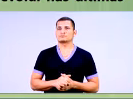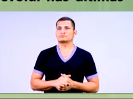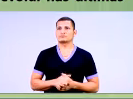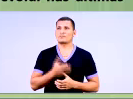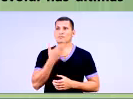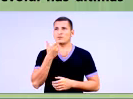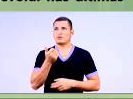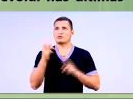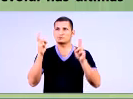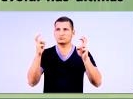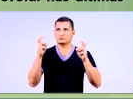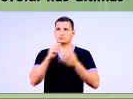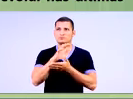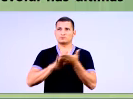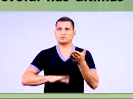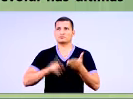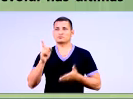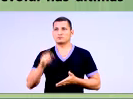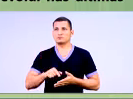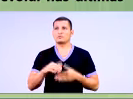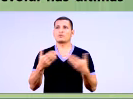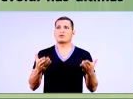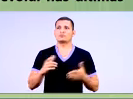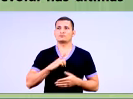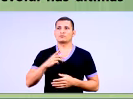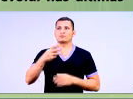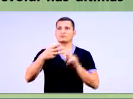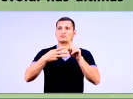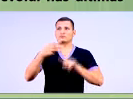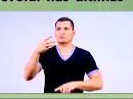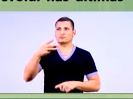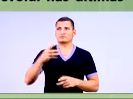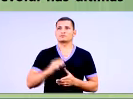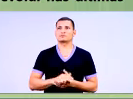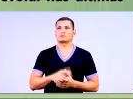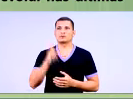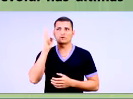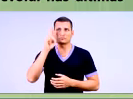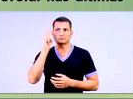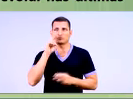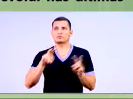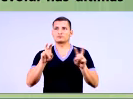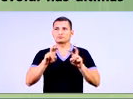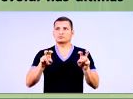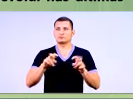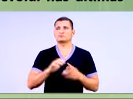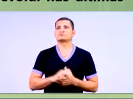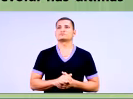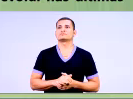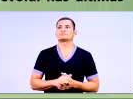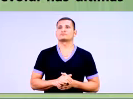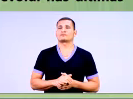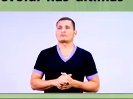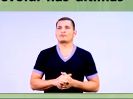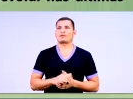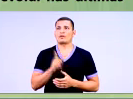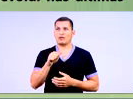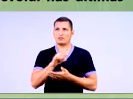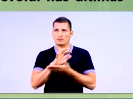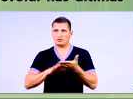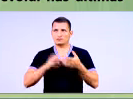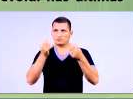você tem aí 3 opções. The History of Computers, a história do computador, foi disso que ele falou? De como os